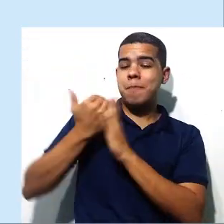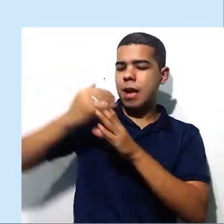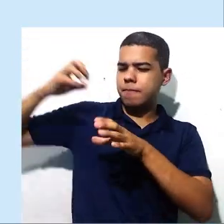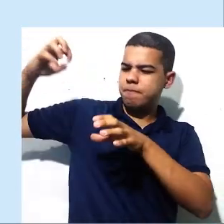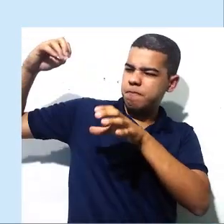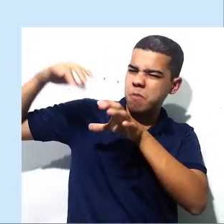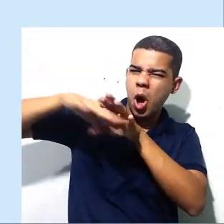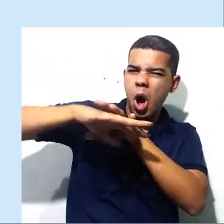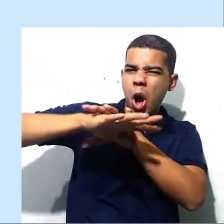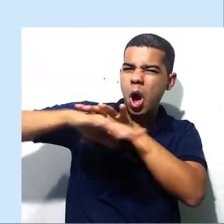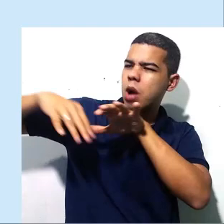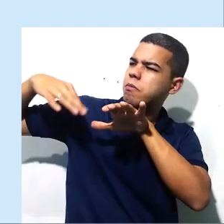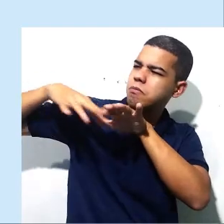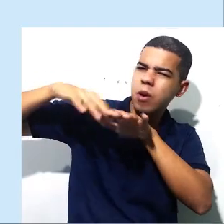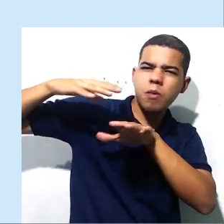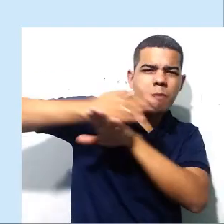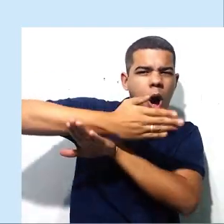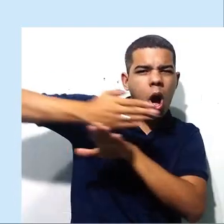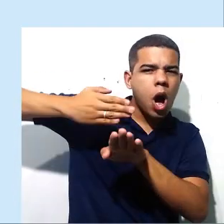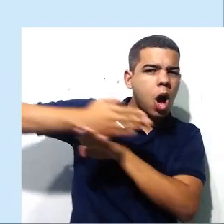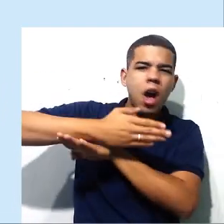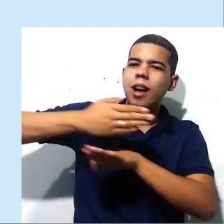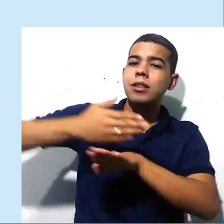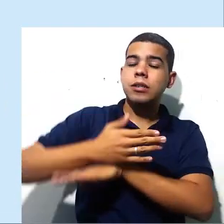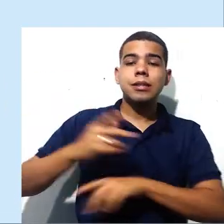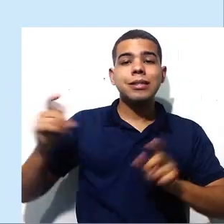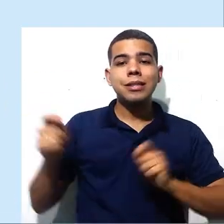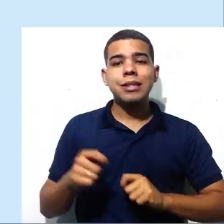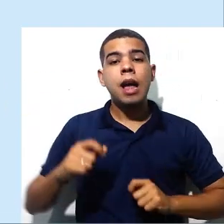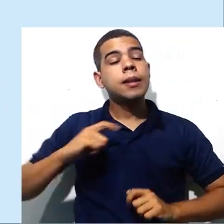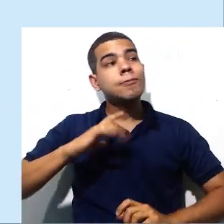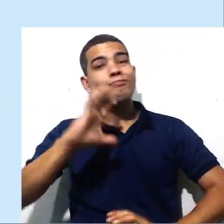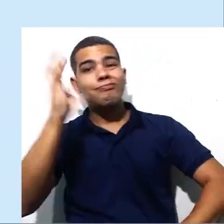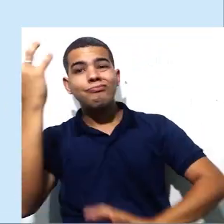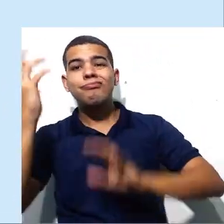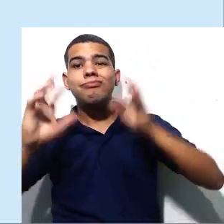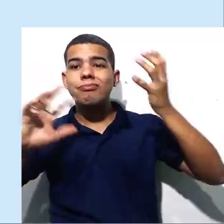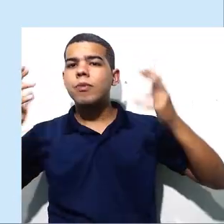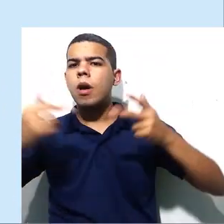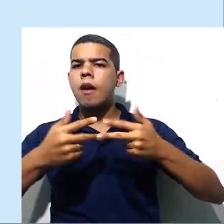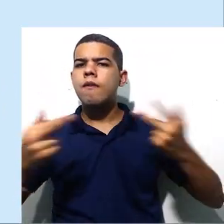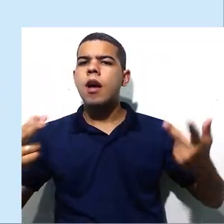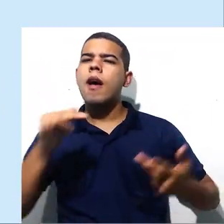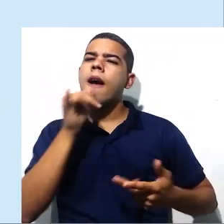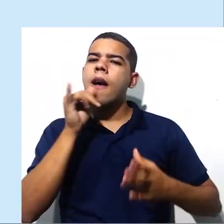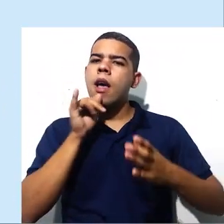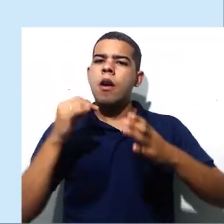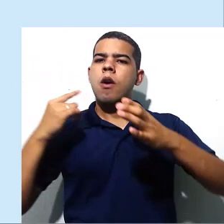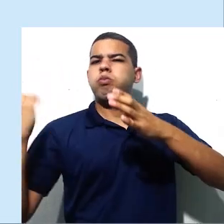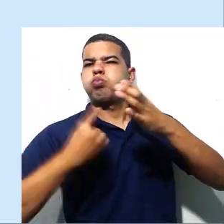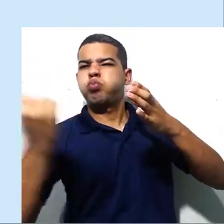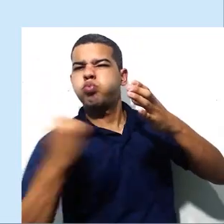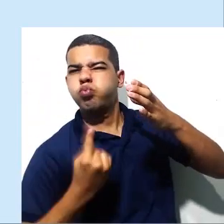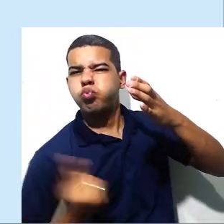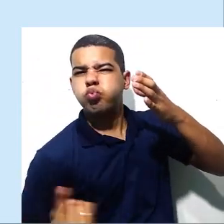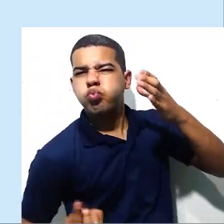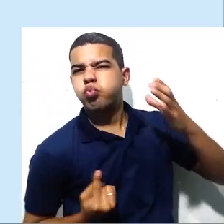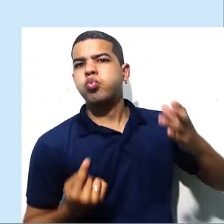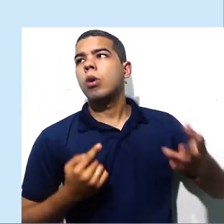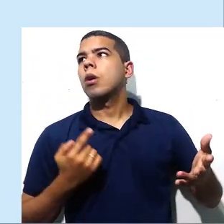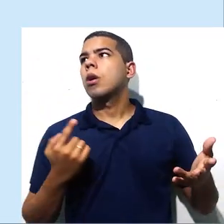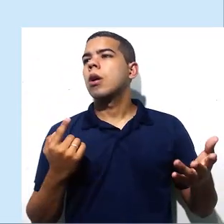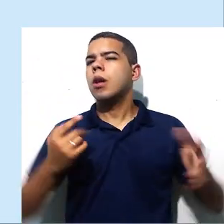a gente vai ter vários fenômenos naturais, né? Fenômenos como furacões, fenômenos